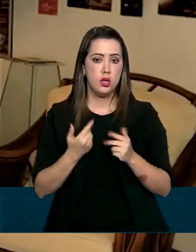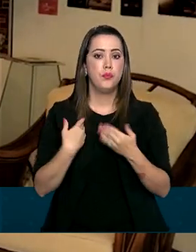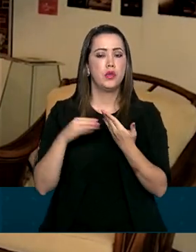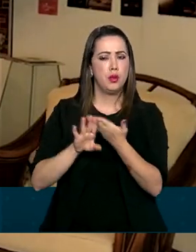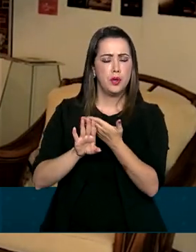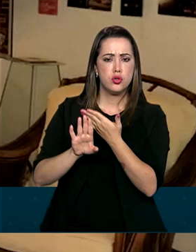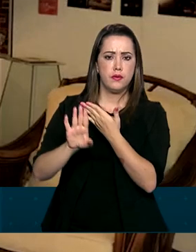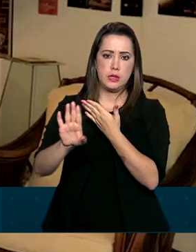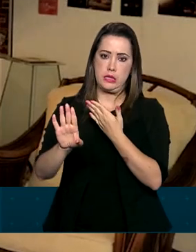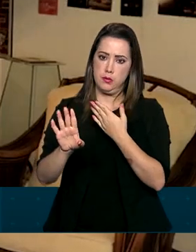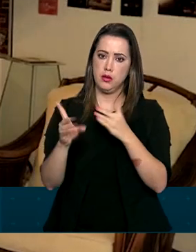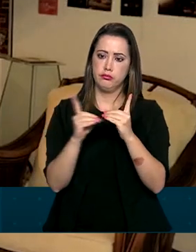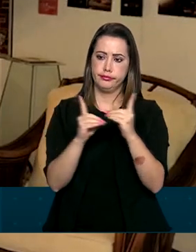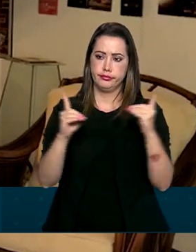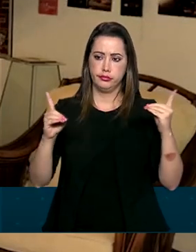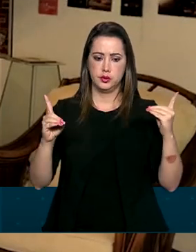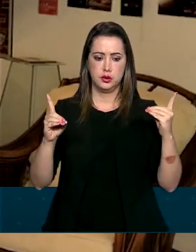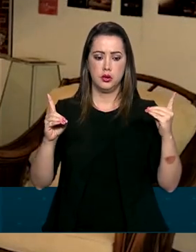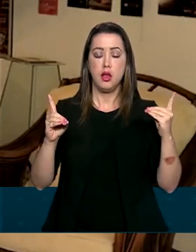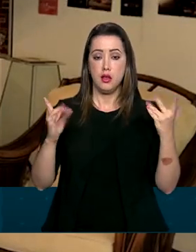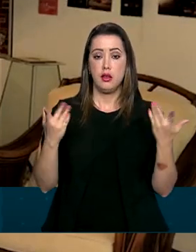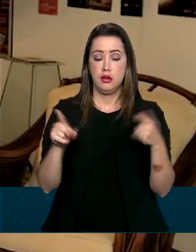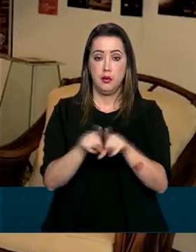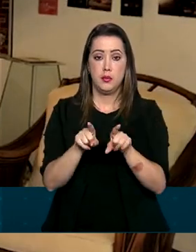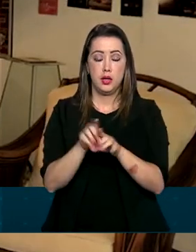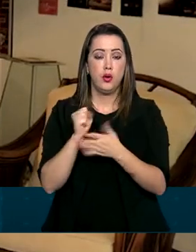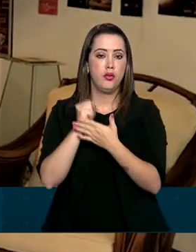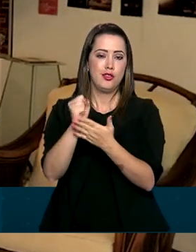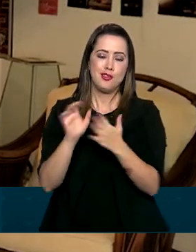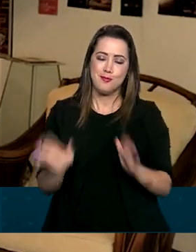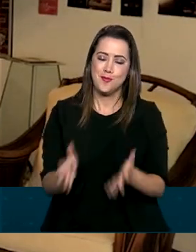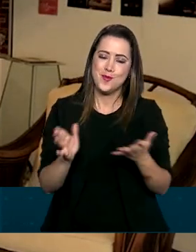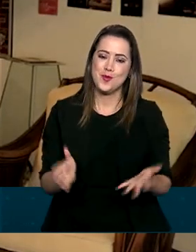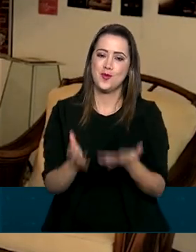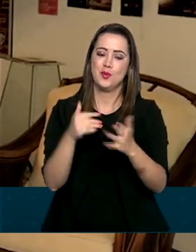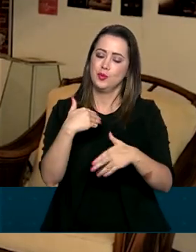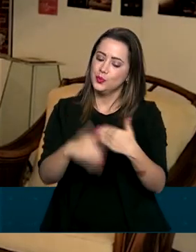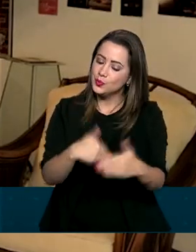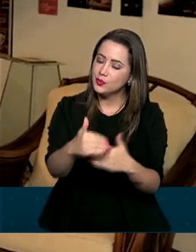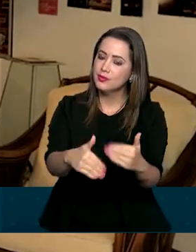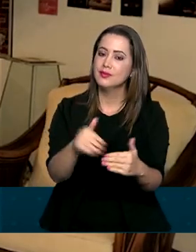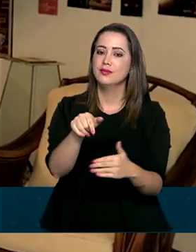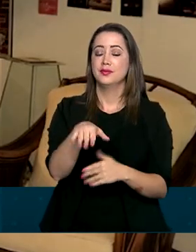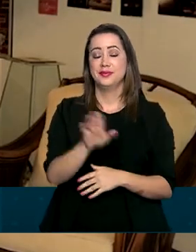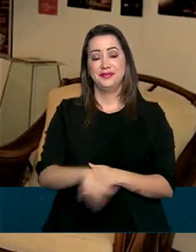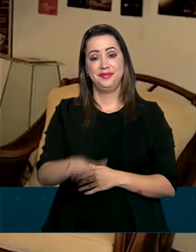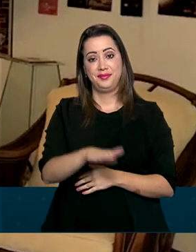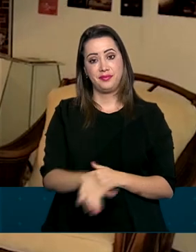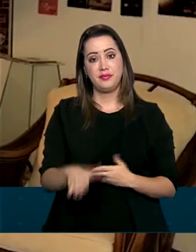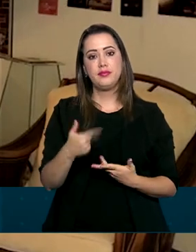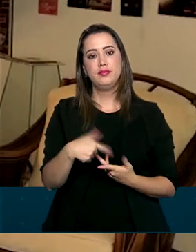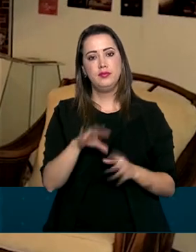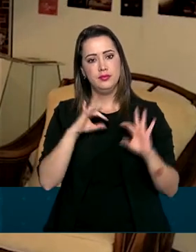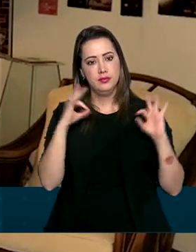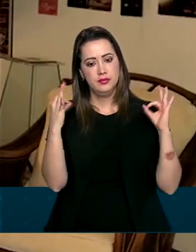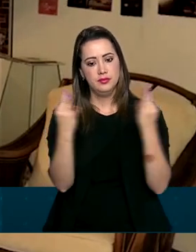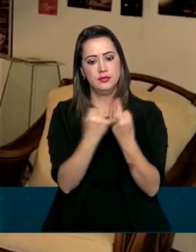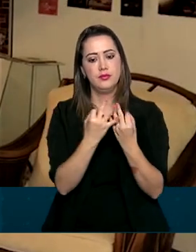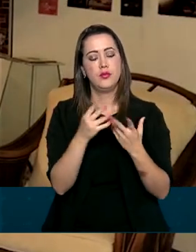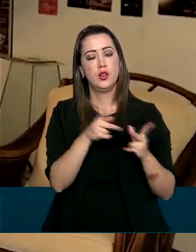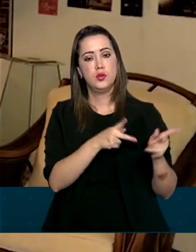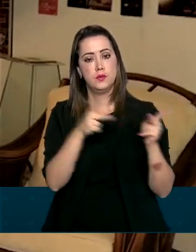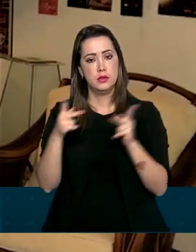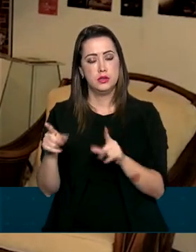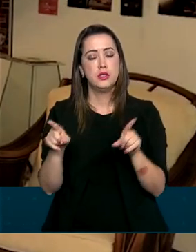Além das atividades oferecidas para a promoção do desenvolvimento infantil e familiar, os